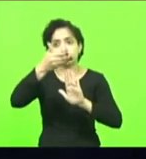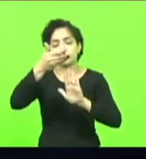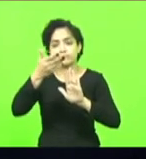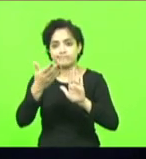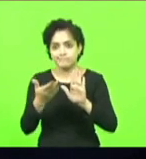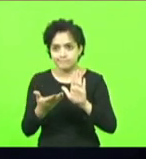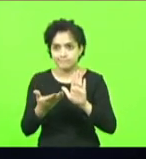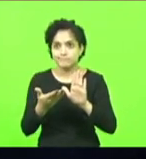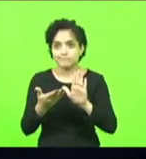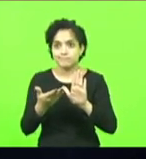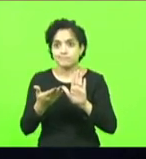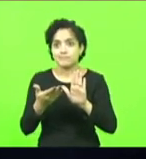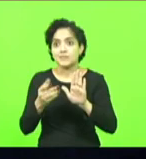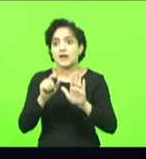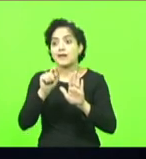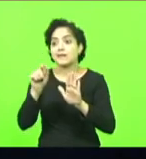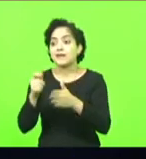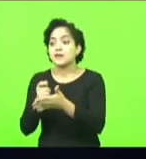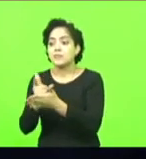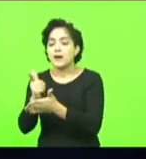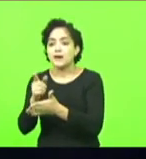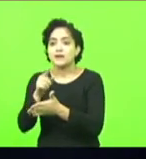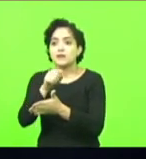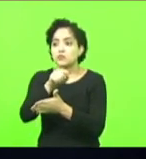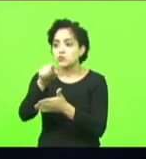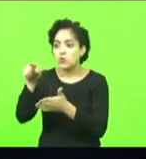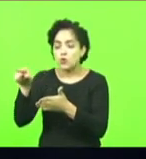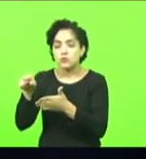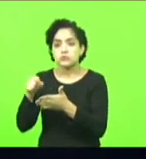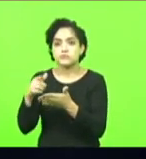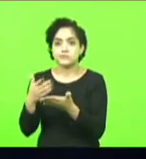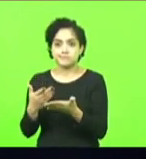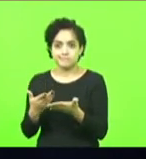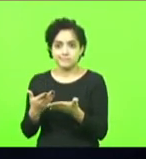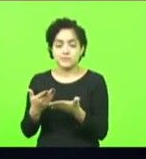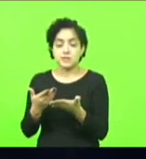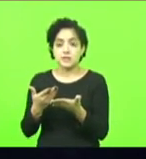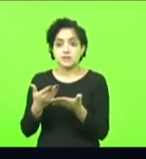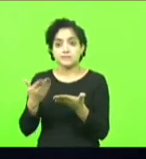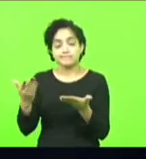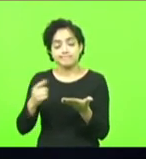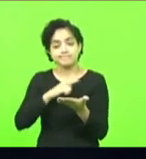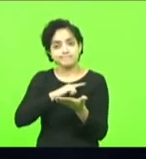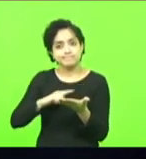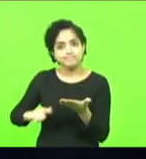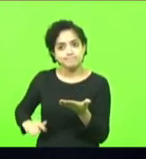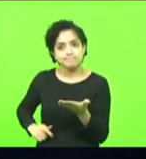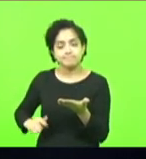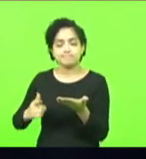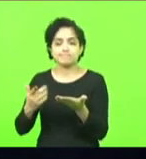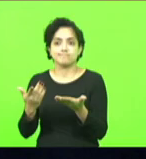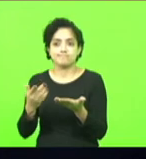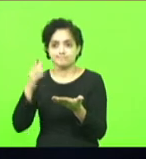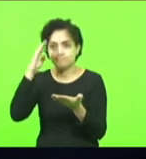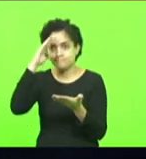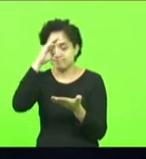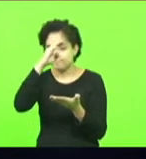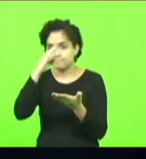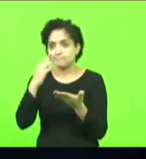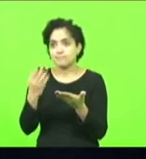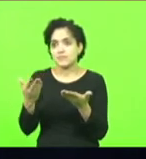E vem aonde? Vem para o consumidor, vem para a ponta. Então, governador Carlos Moisés, não adianta